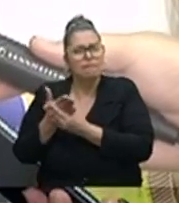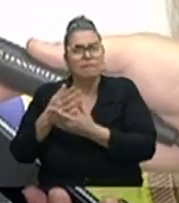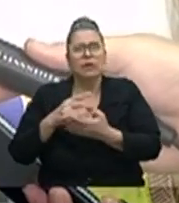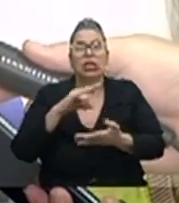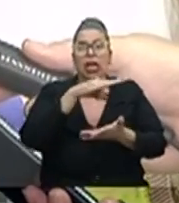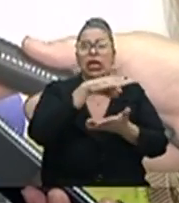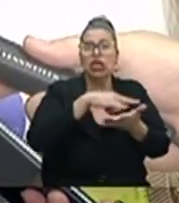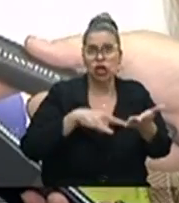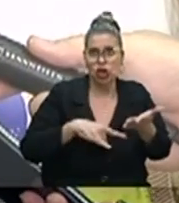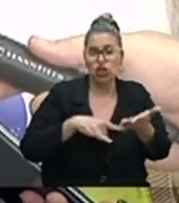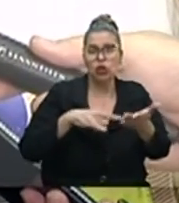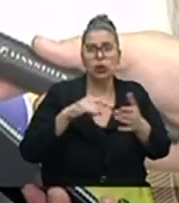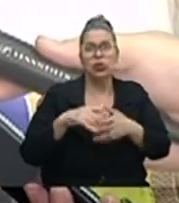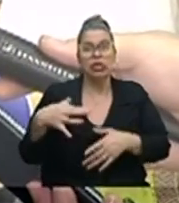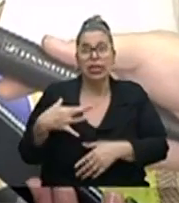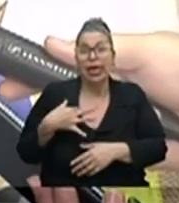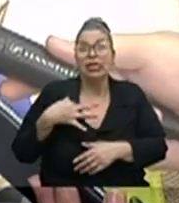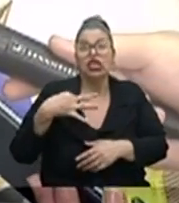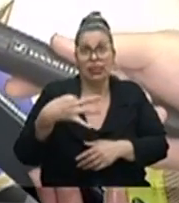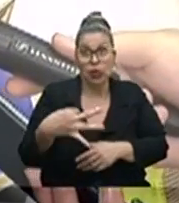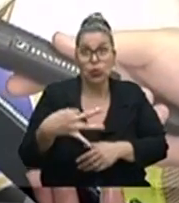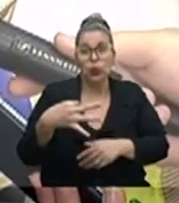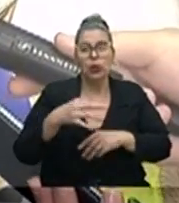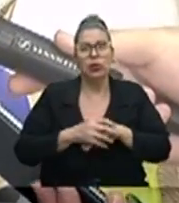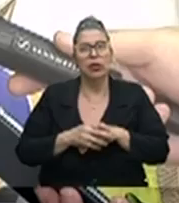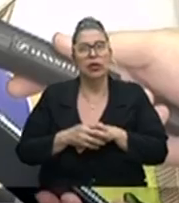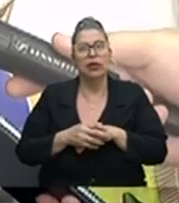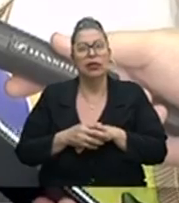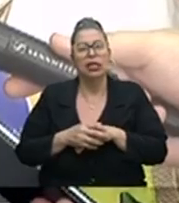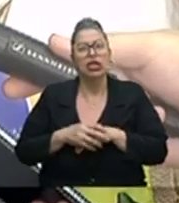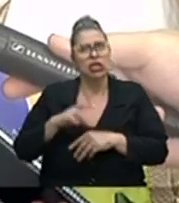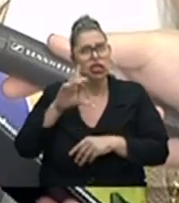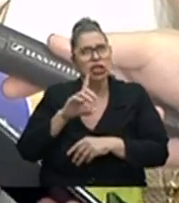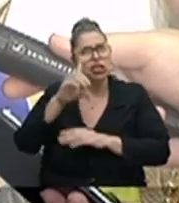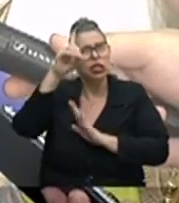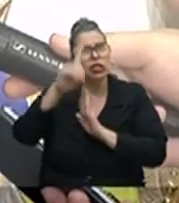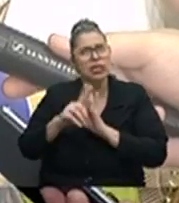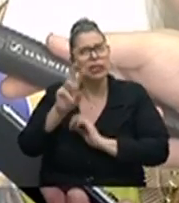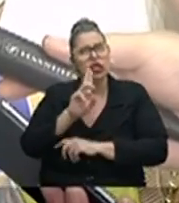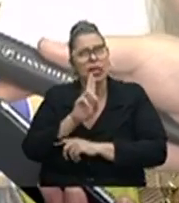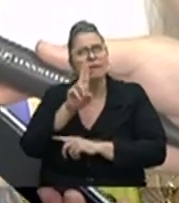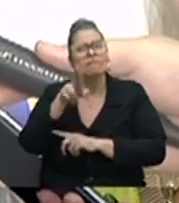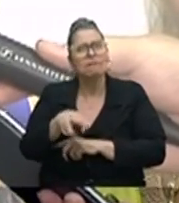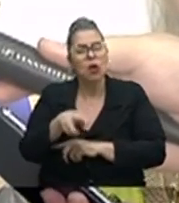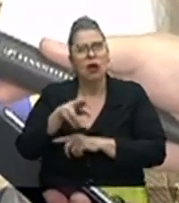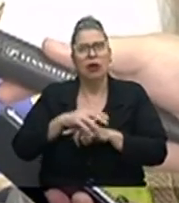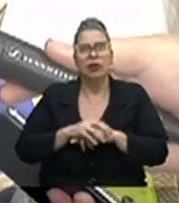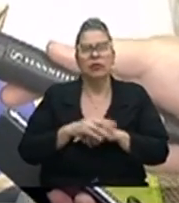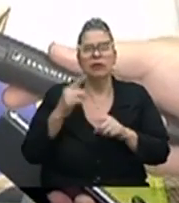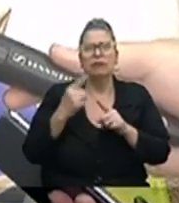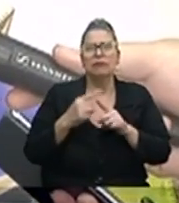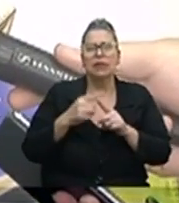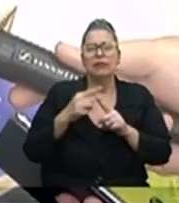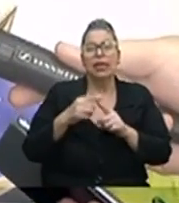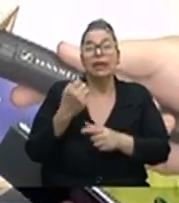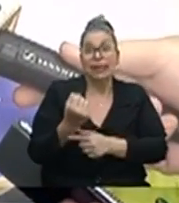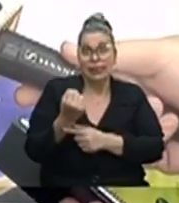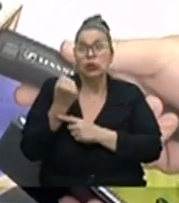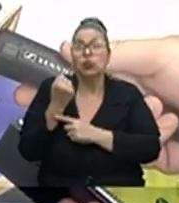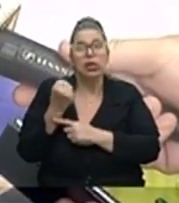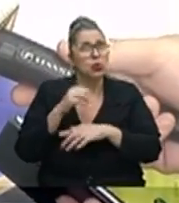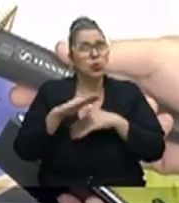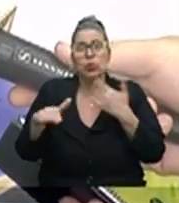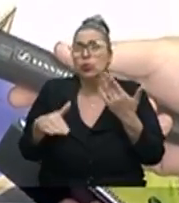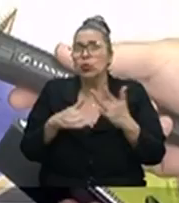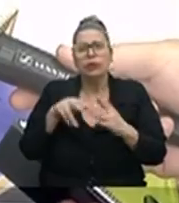de candidaturas, os processos de direito de resposta, os mandados de segurança, enfim, todas as ações